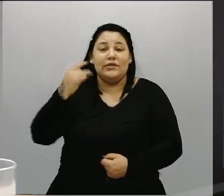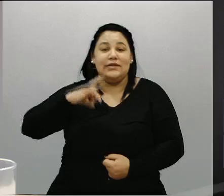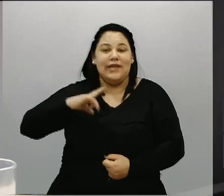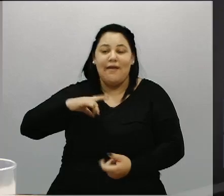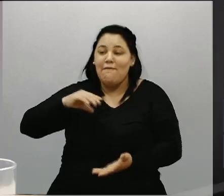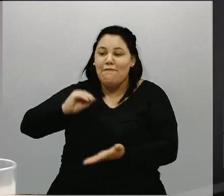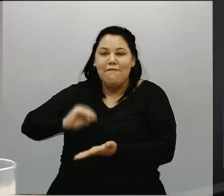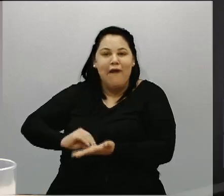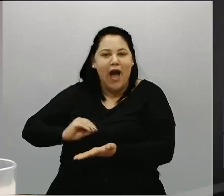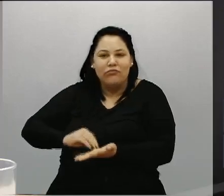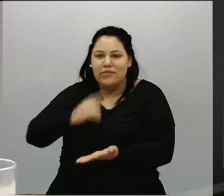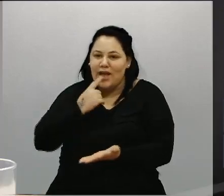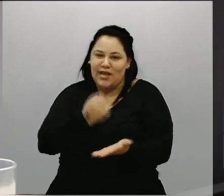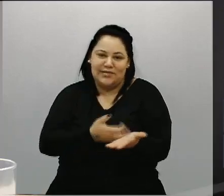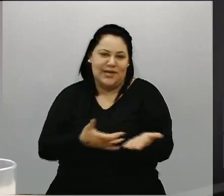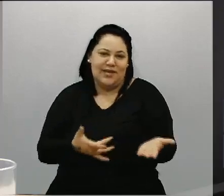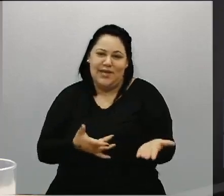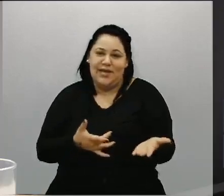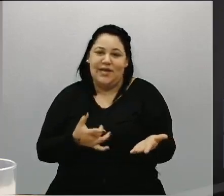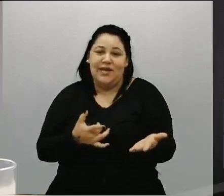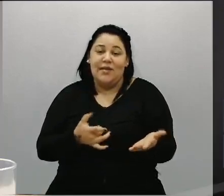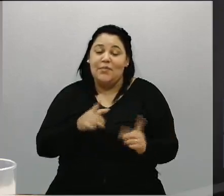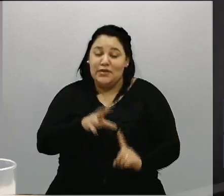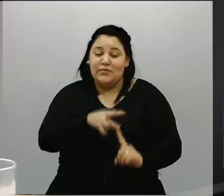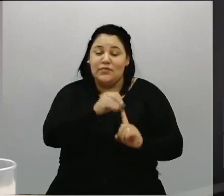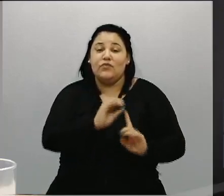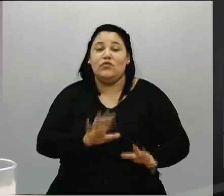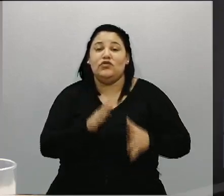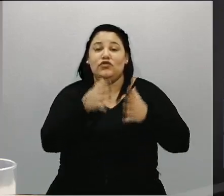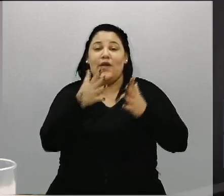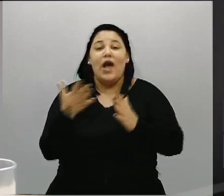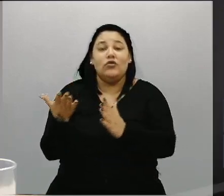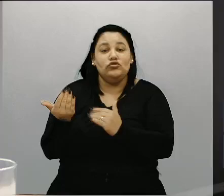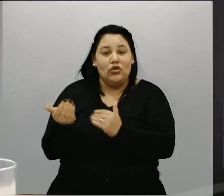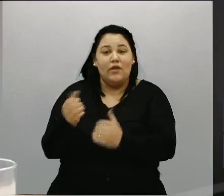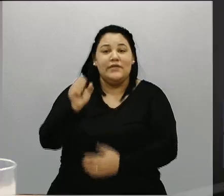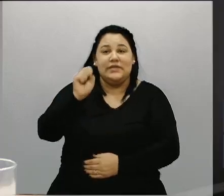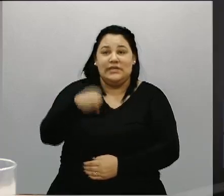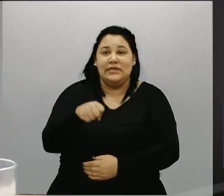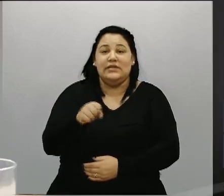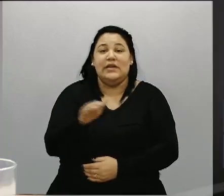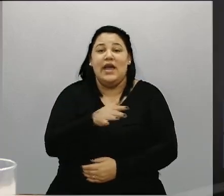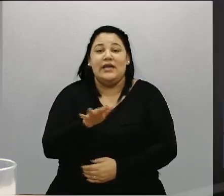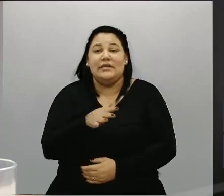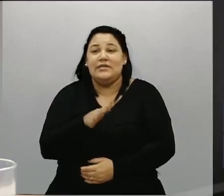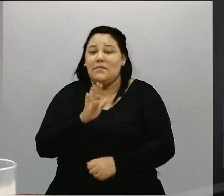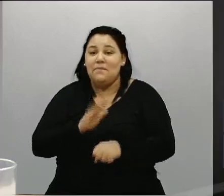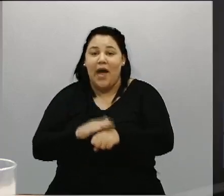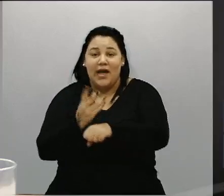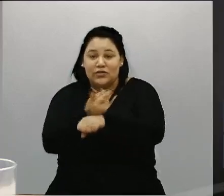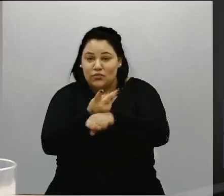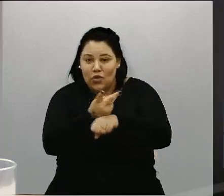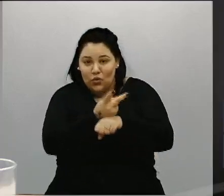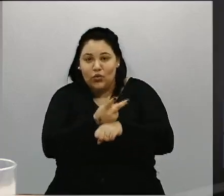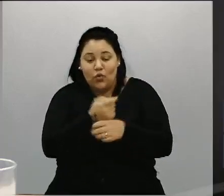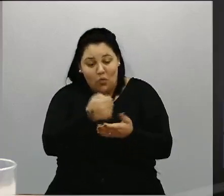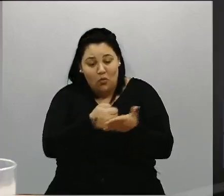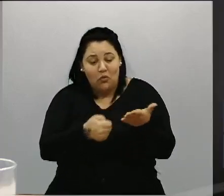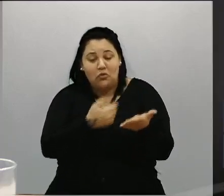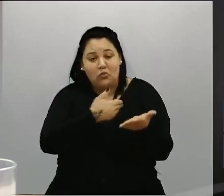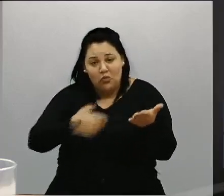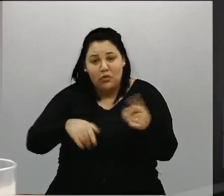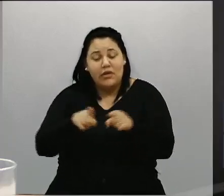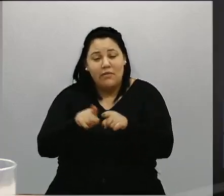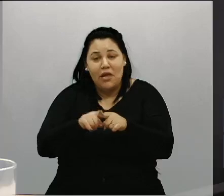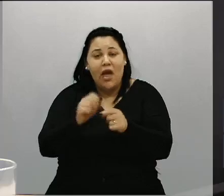sangue, principalmente para incentivar os jovens, que são muitas vezes os que mais procuram um concurso público, a doar